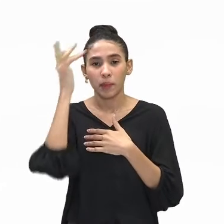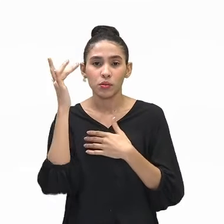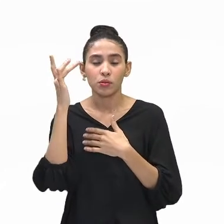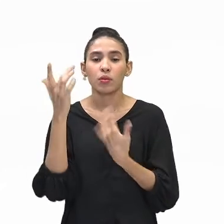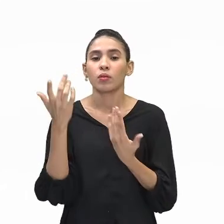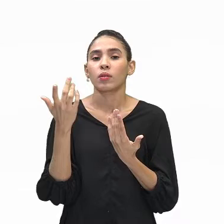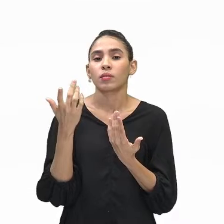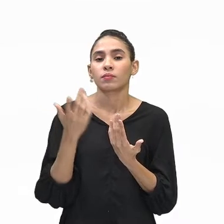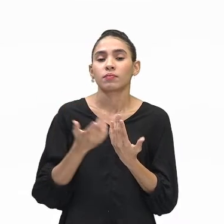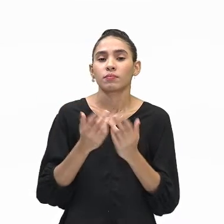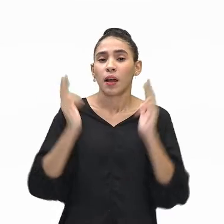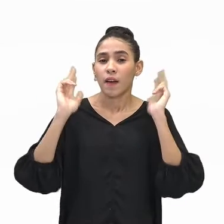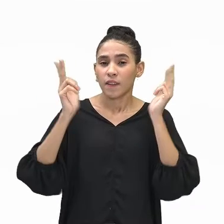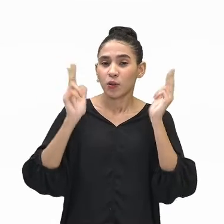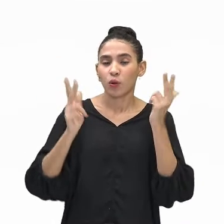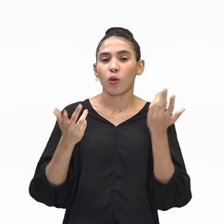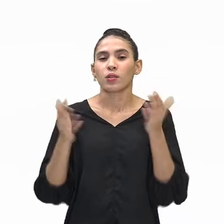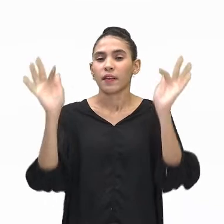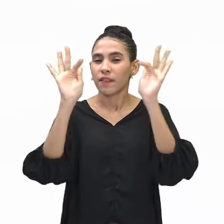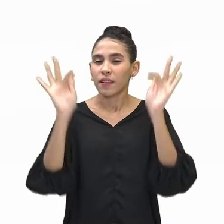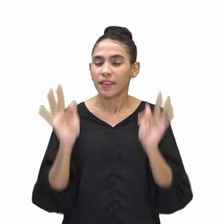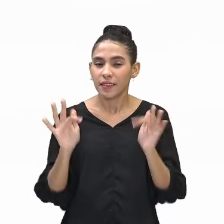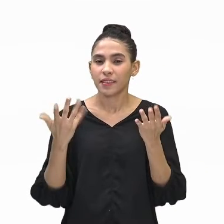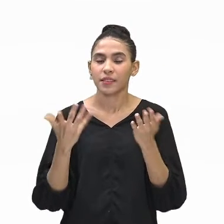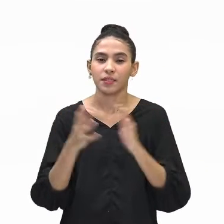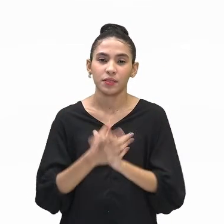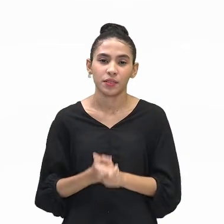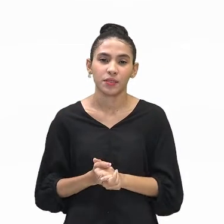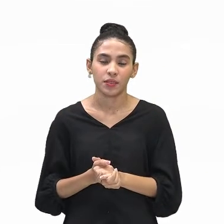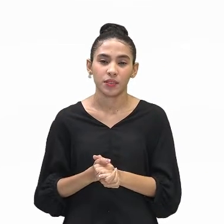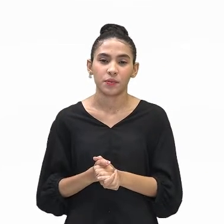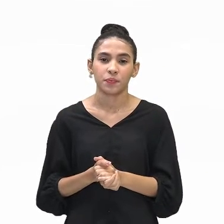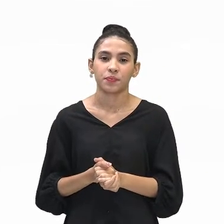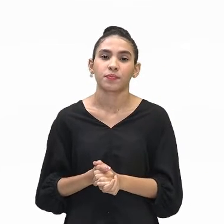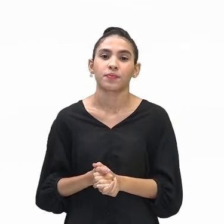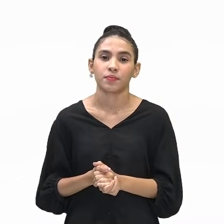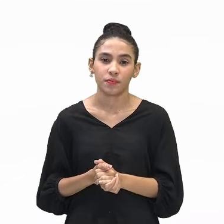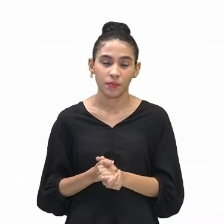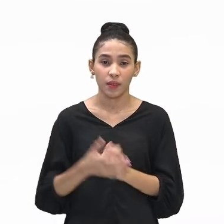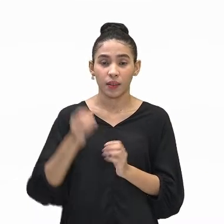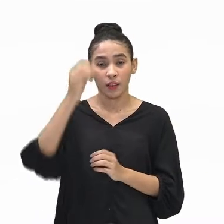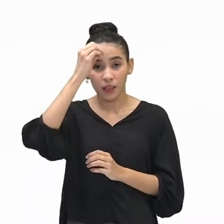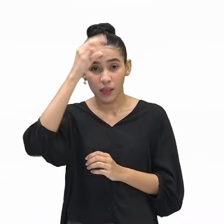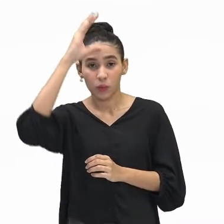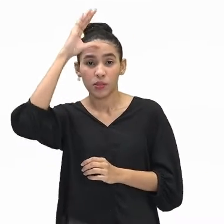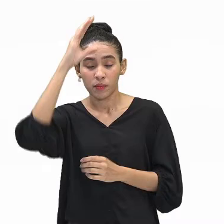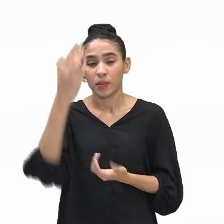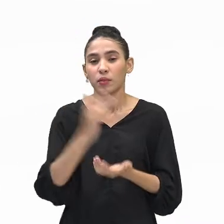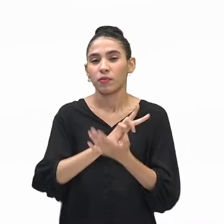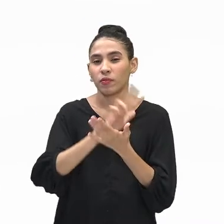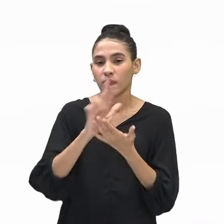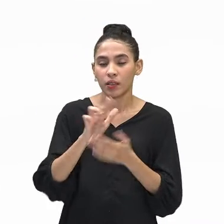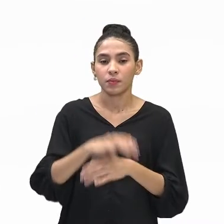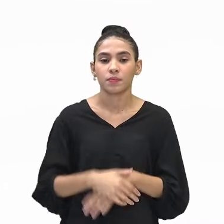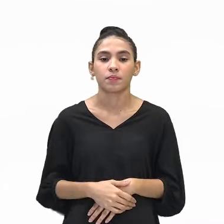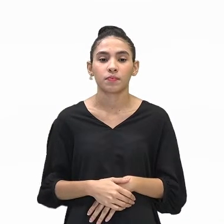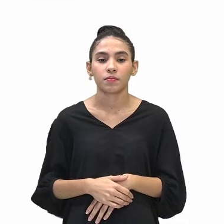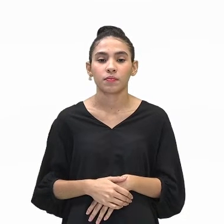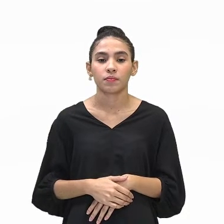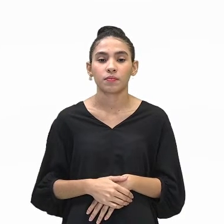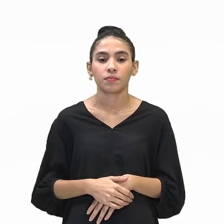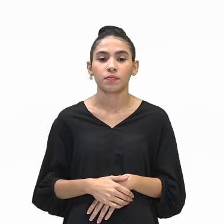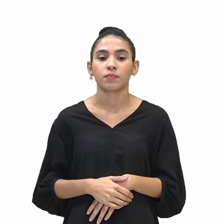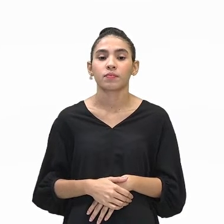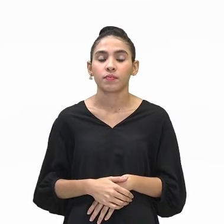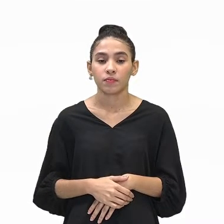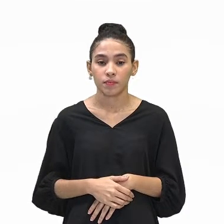pessoa aventurosa, né, como chamam aí, cheio de sabedoria, enfim. Só apreço lhes dou.